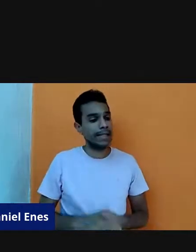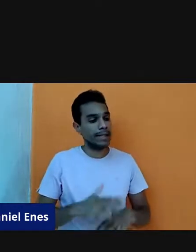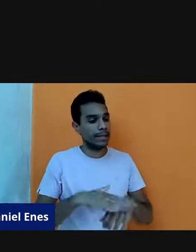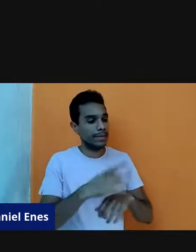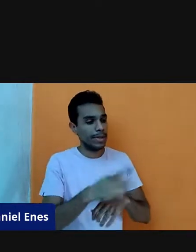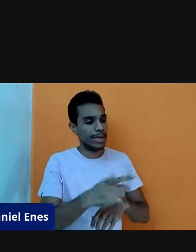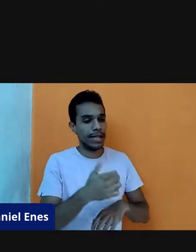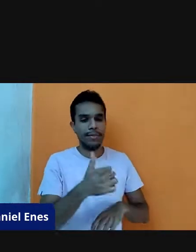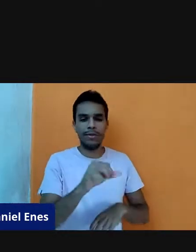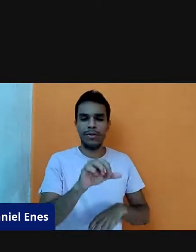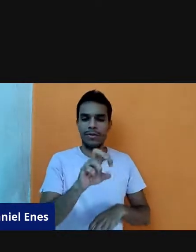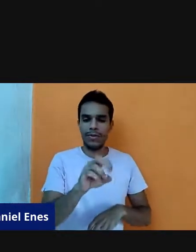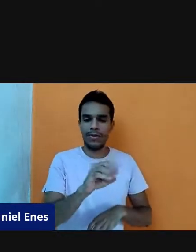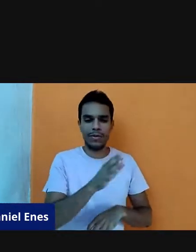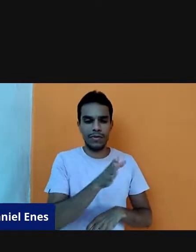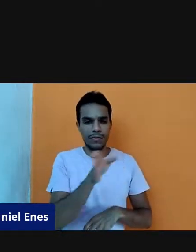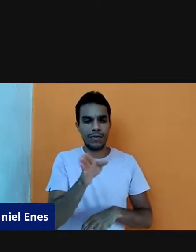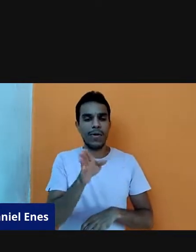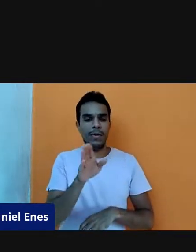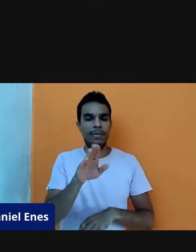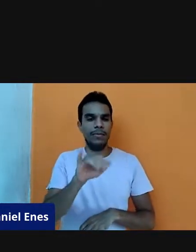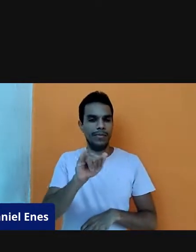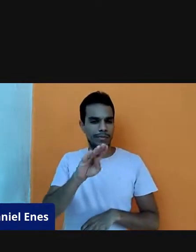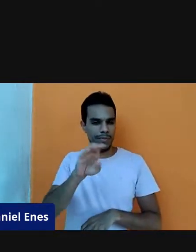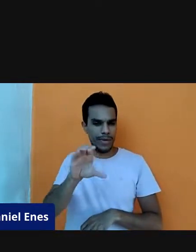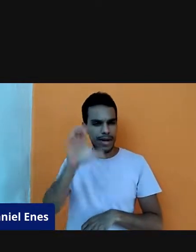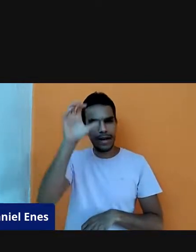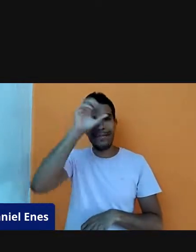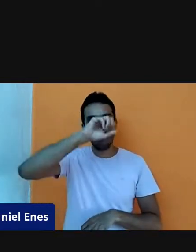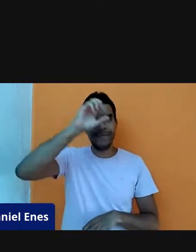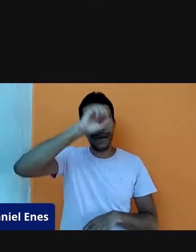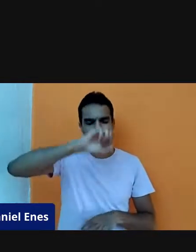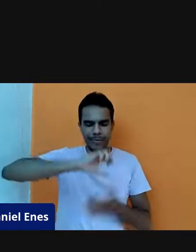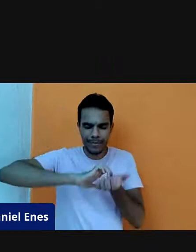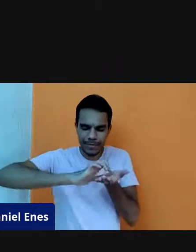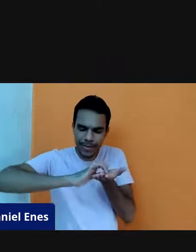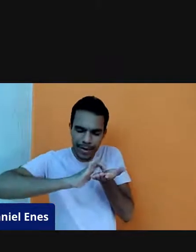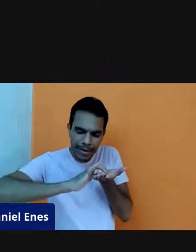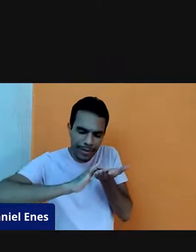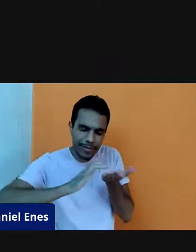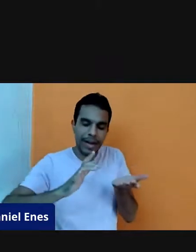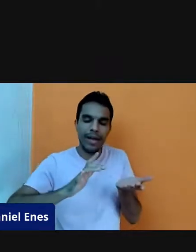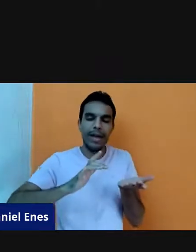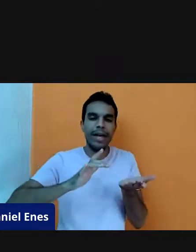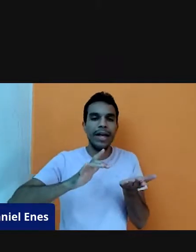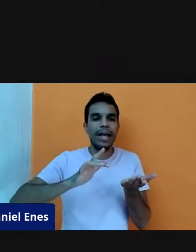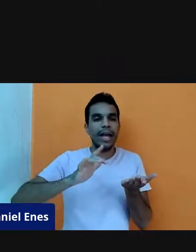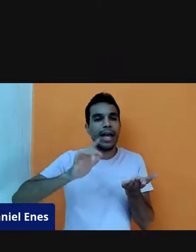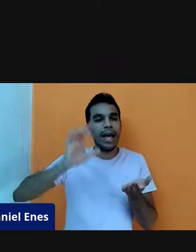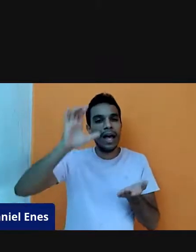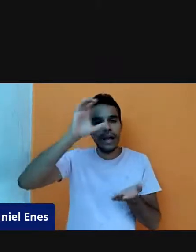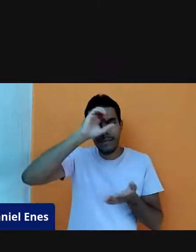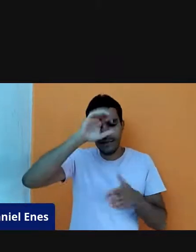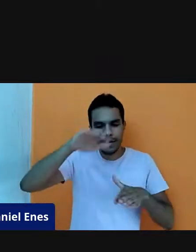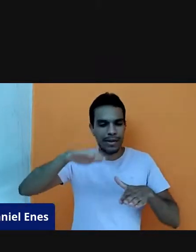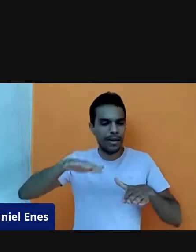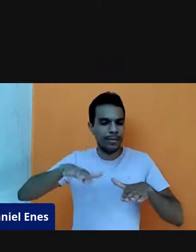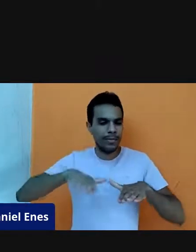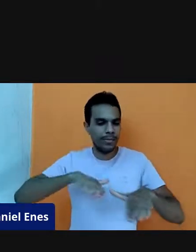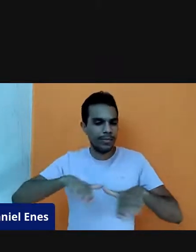1950, foi para o instituto. E aí ele aprendeu braille, aprendeu orientação e mobilidade